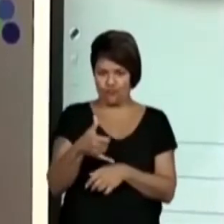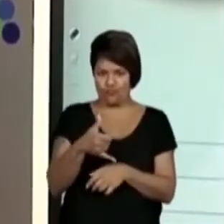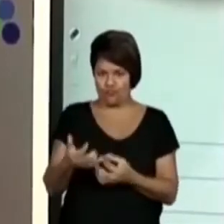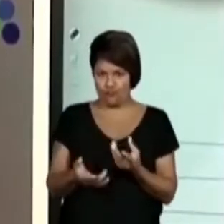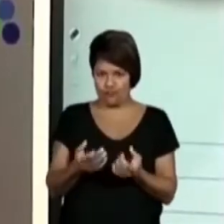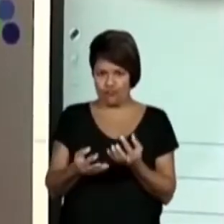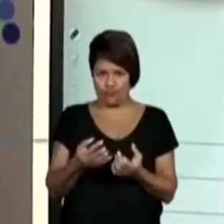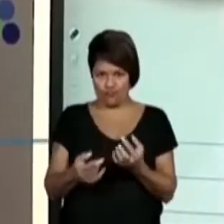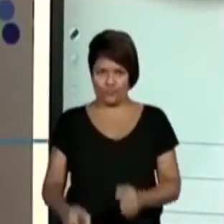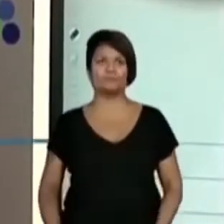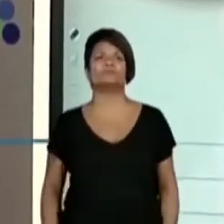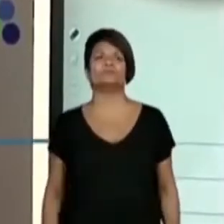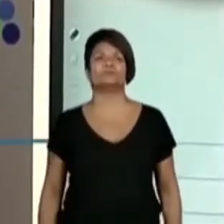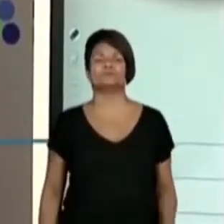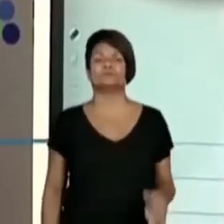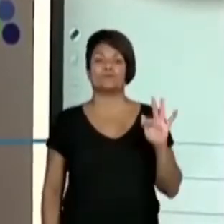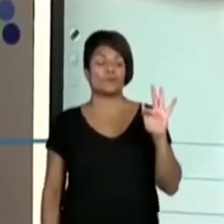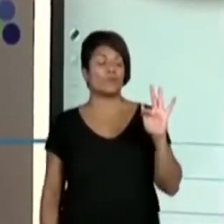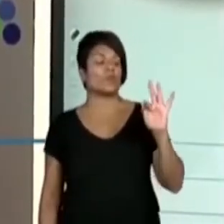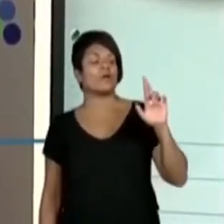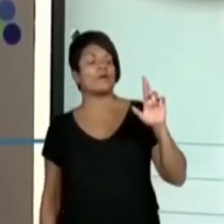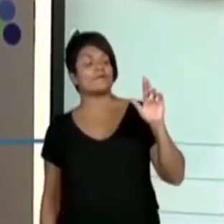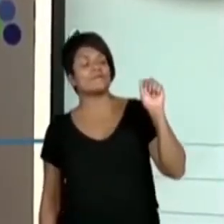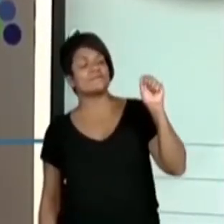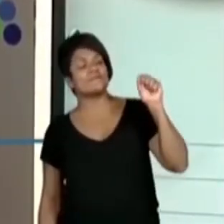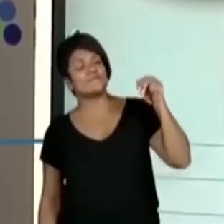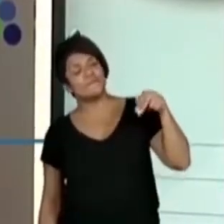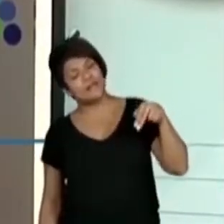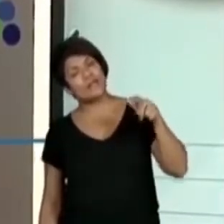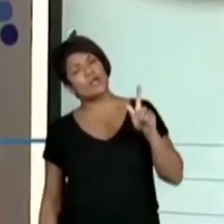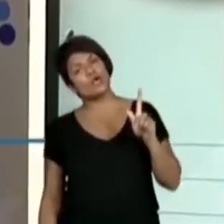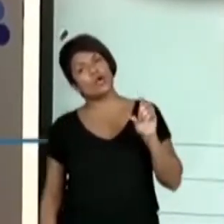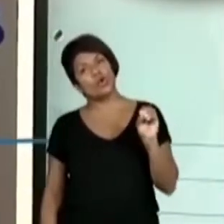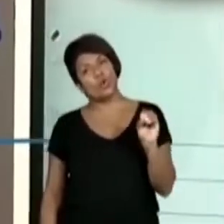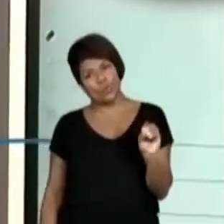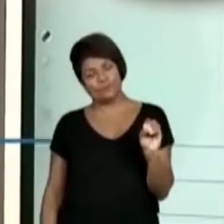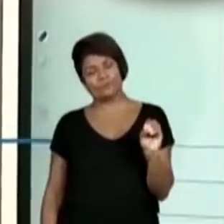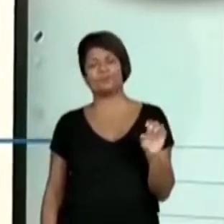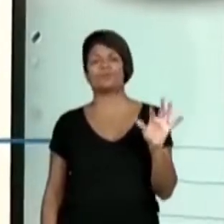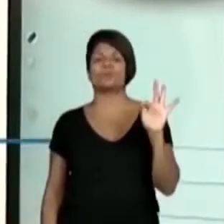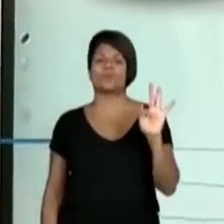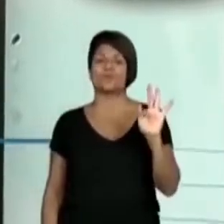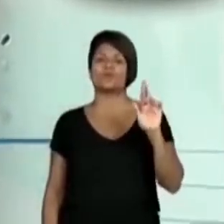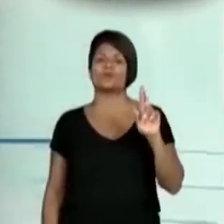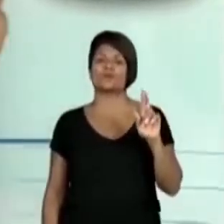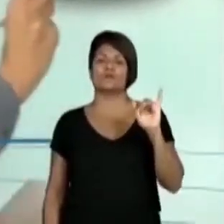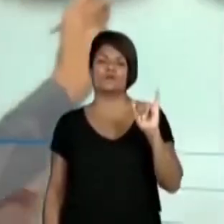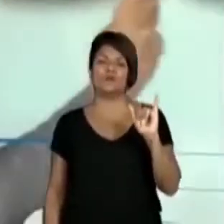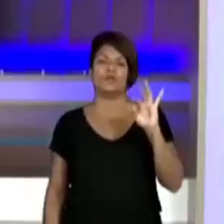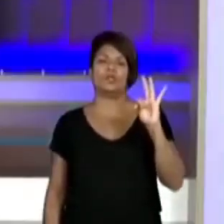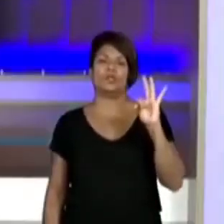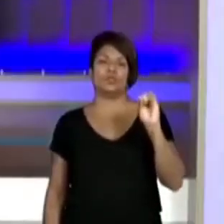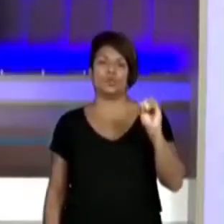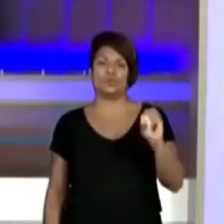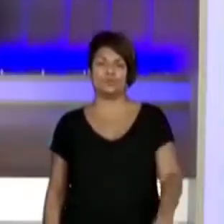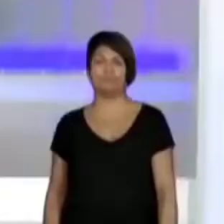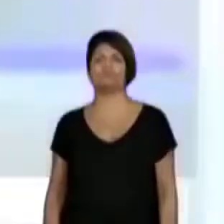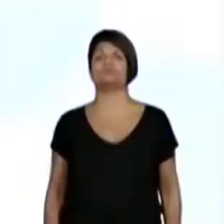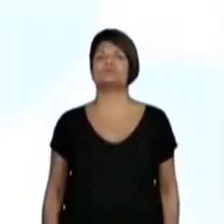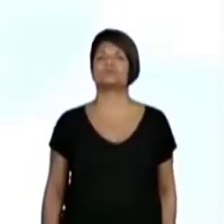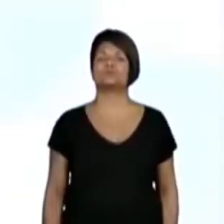frito. É a nossa escrita para esse próximo prato. Eu posso iniciar pensando